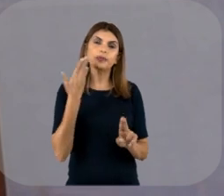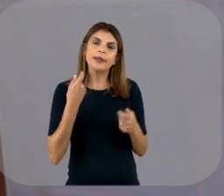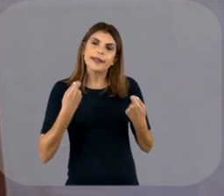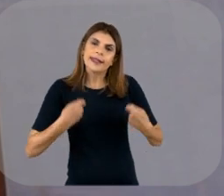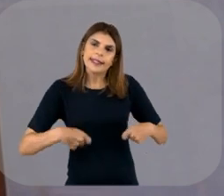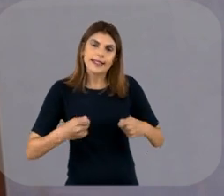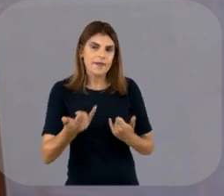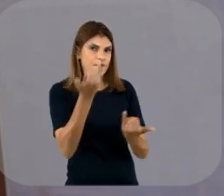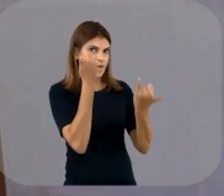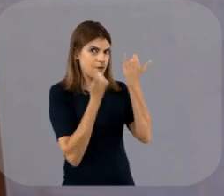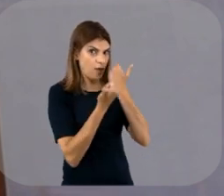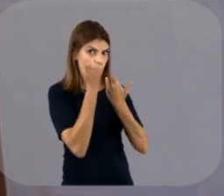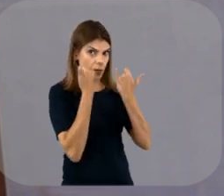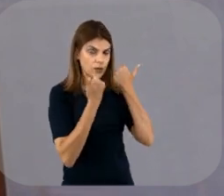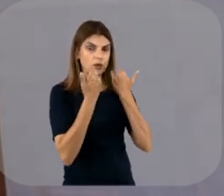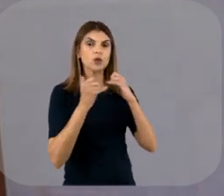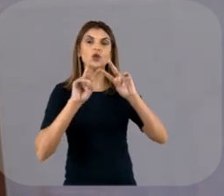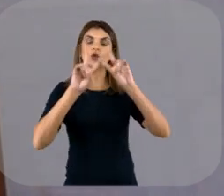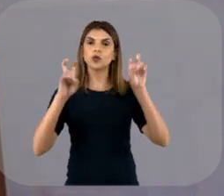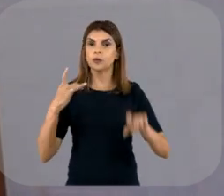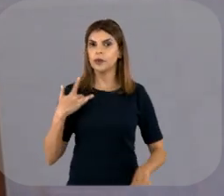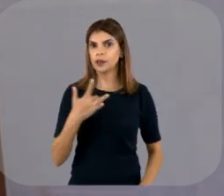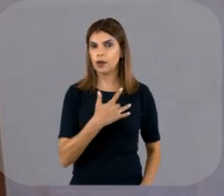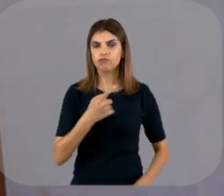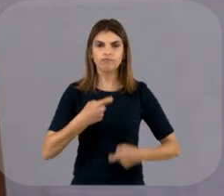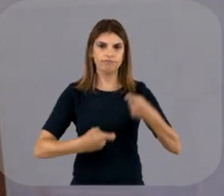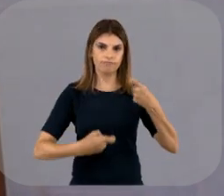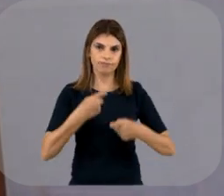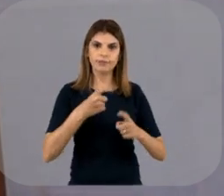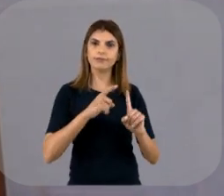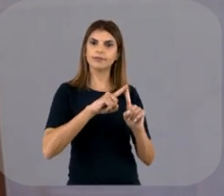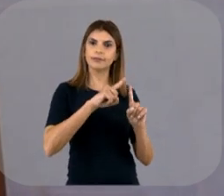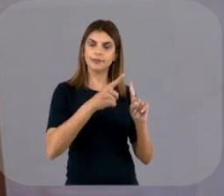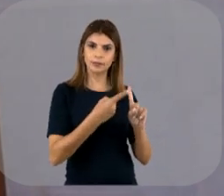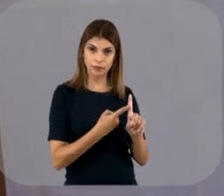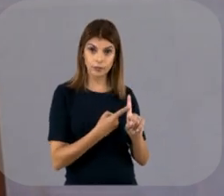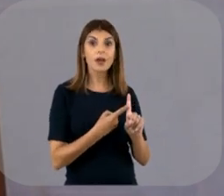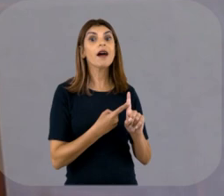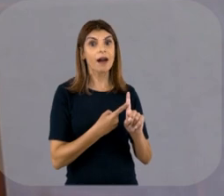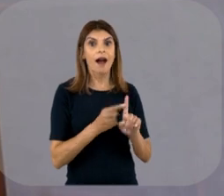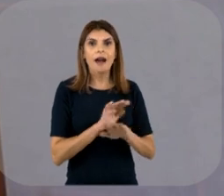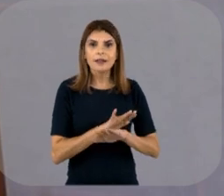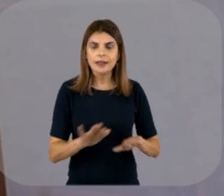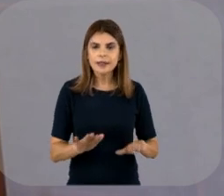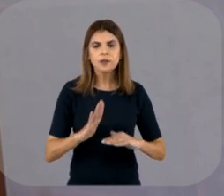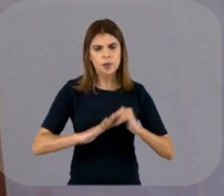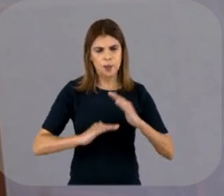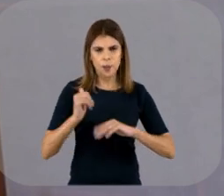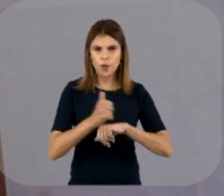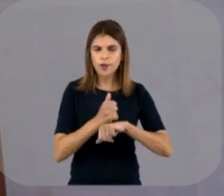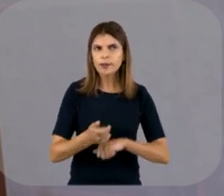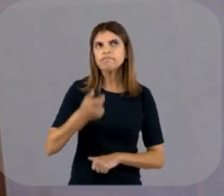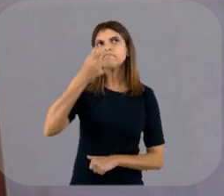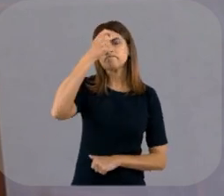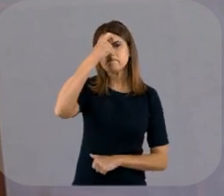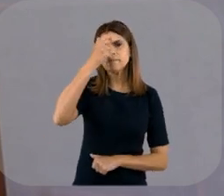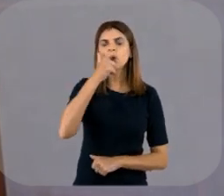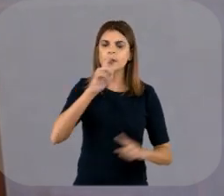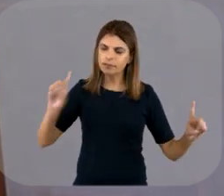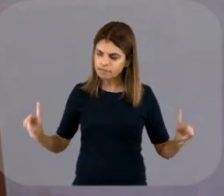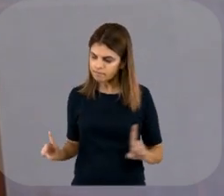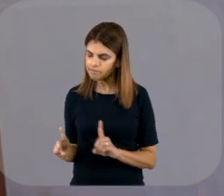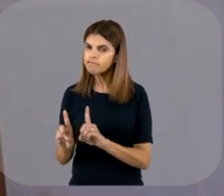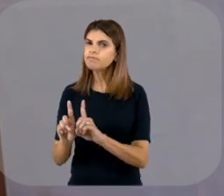serviços com necessidade de informações em relação à sua saúde sexual e reprodutiva. E dessa forma, os profissionais possam